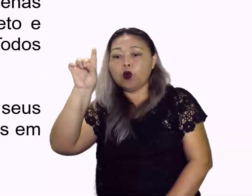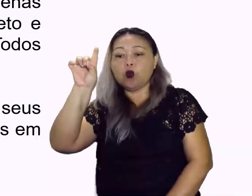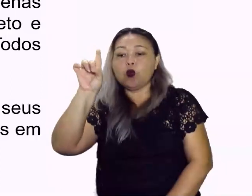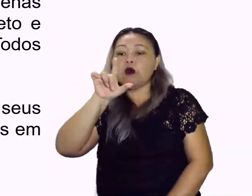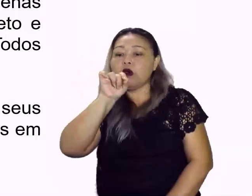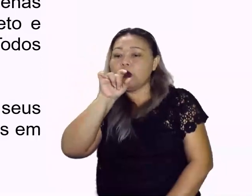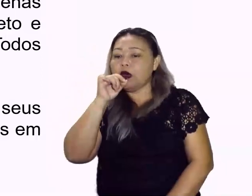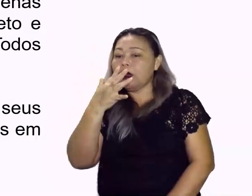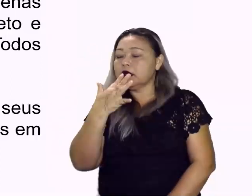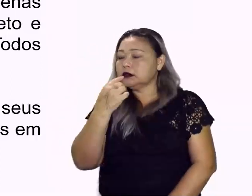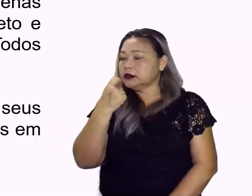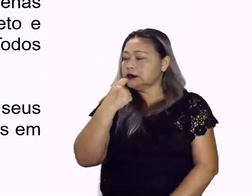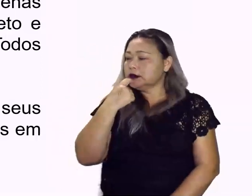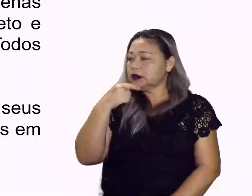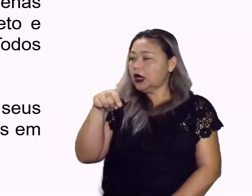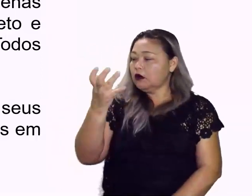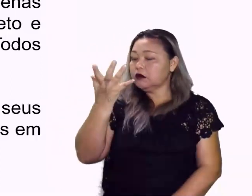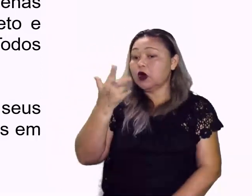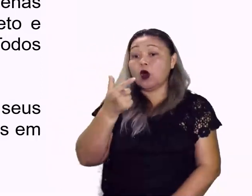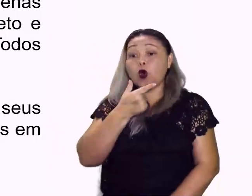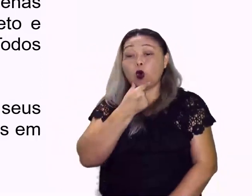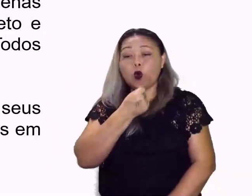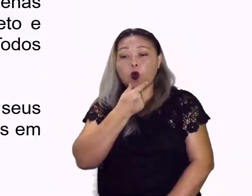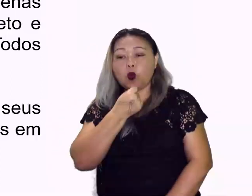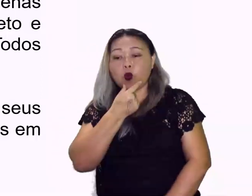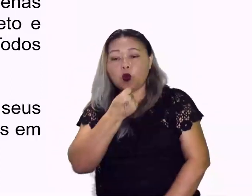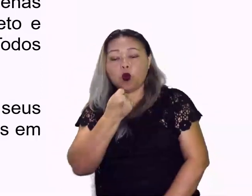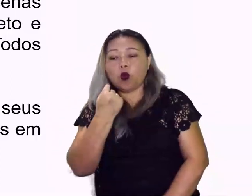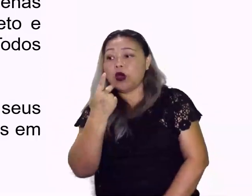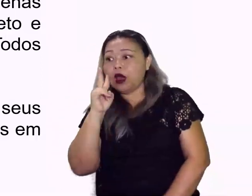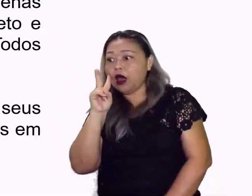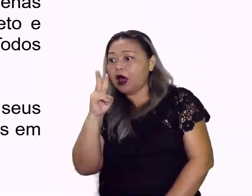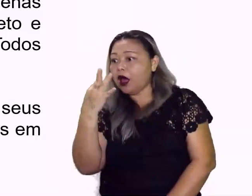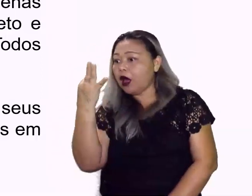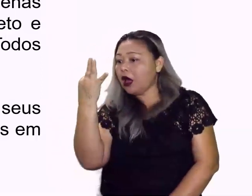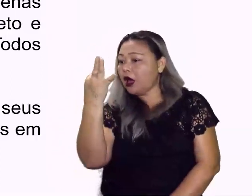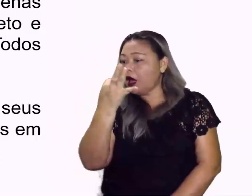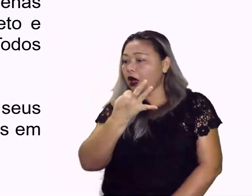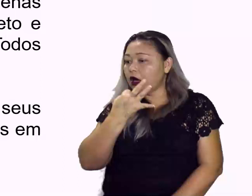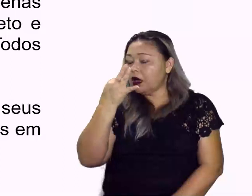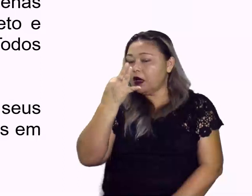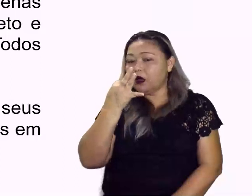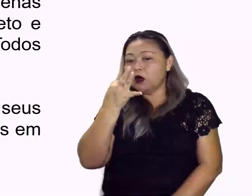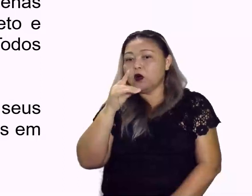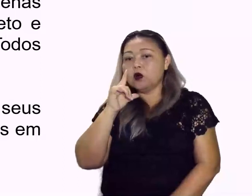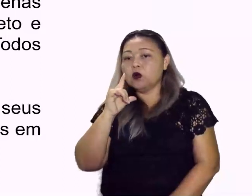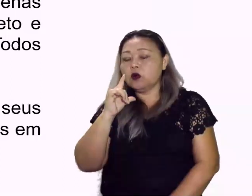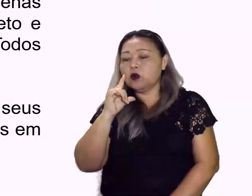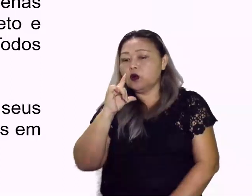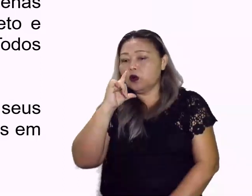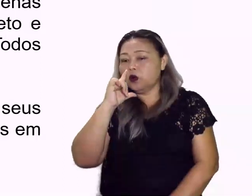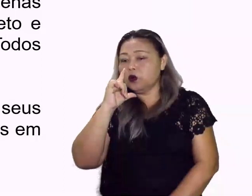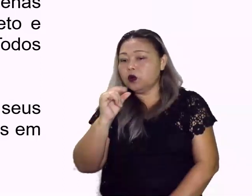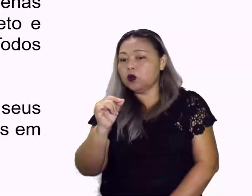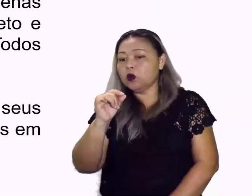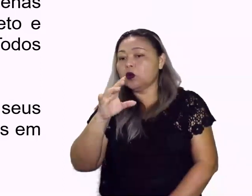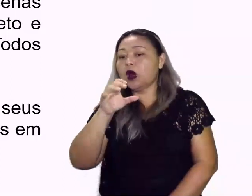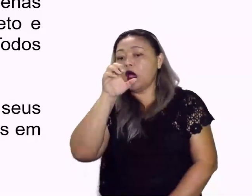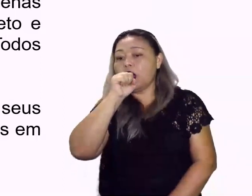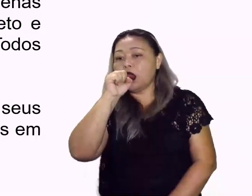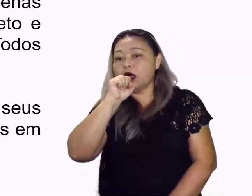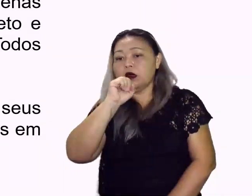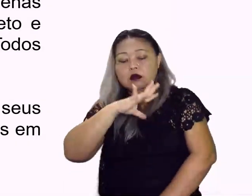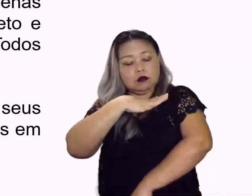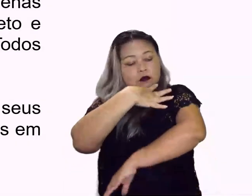ó. O macho tinha uma aparência muito bela, com bico alaranjado e